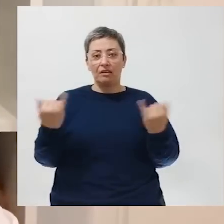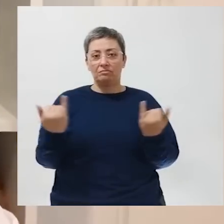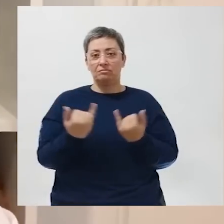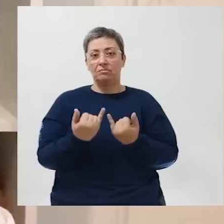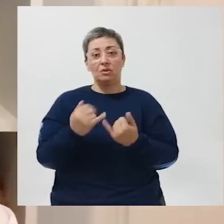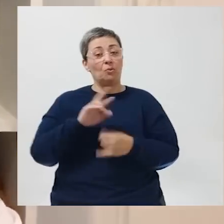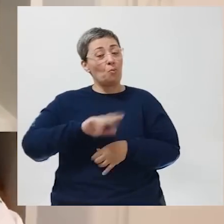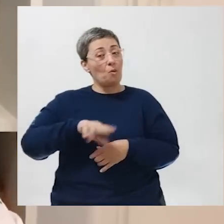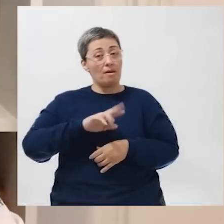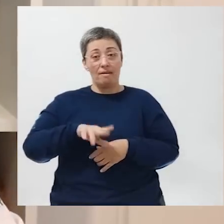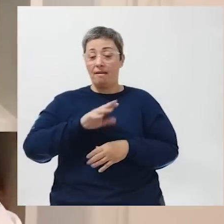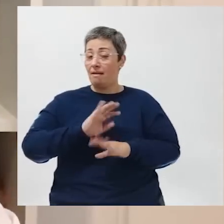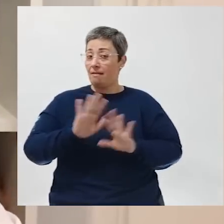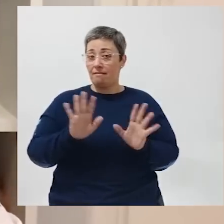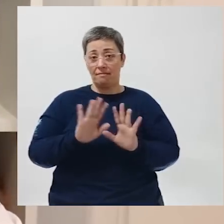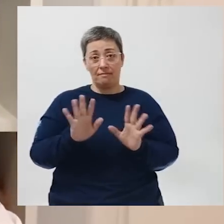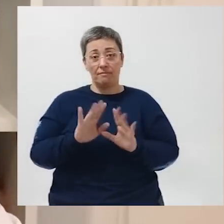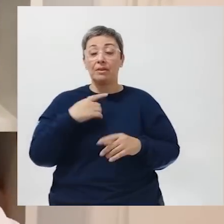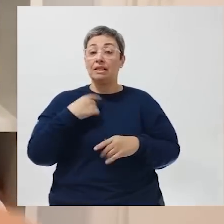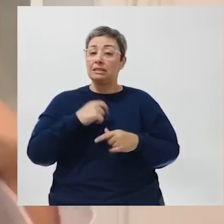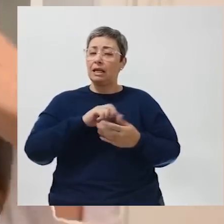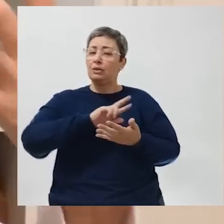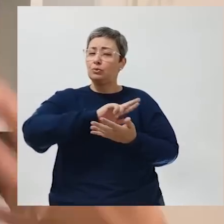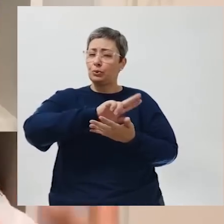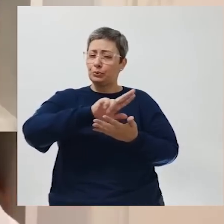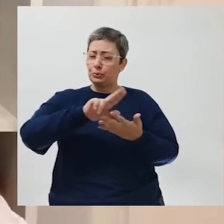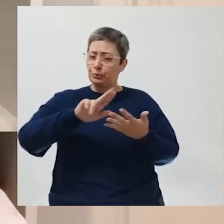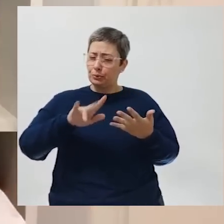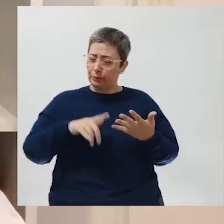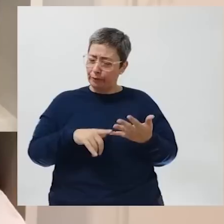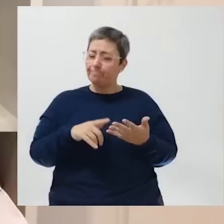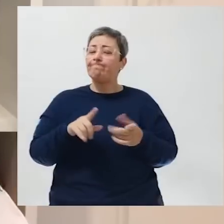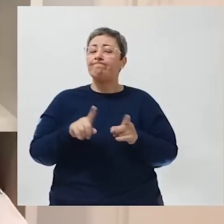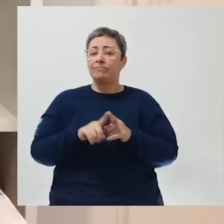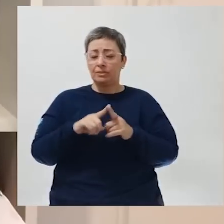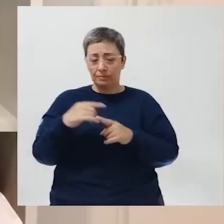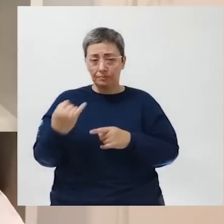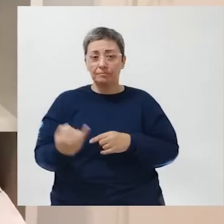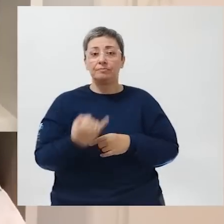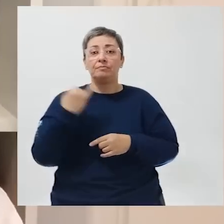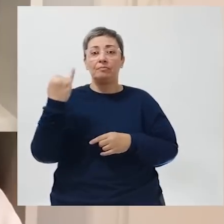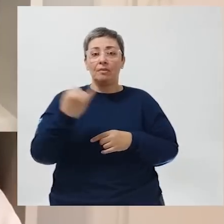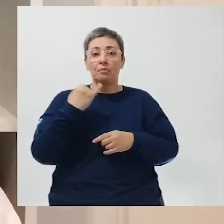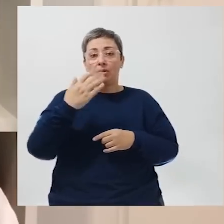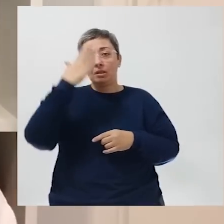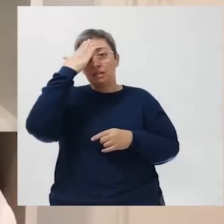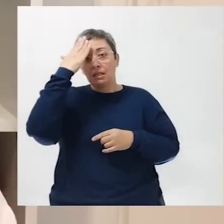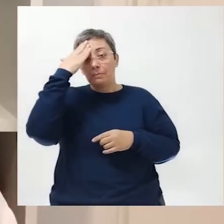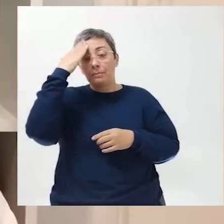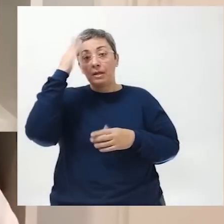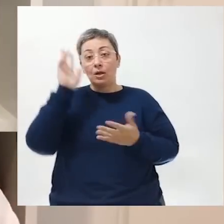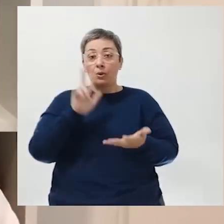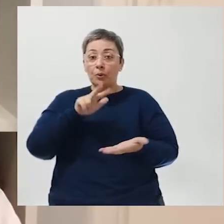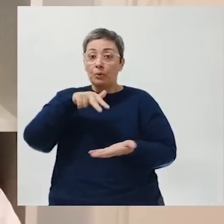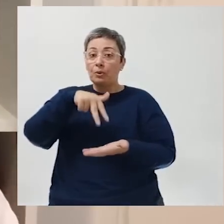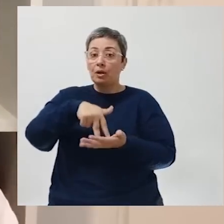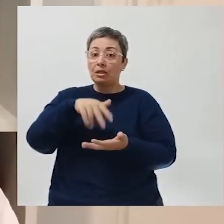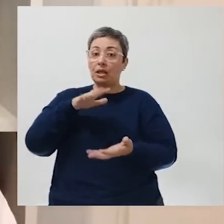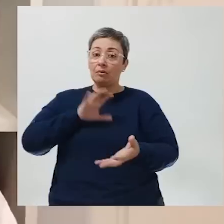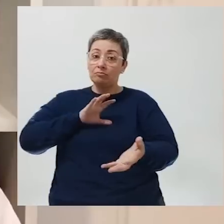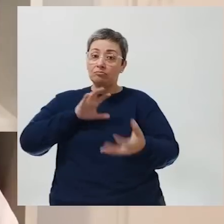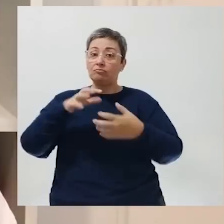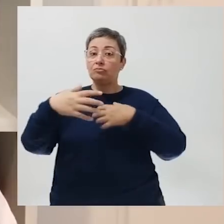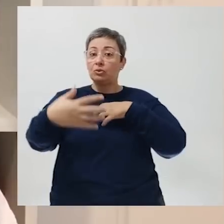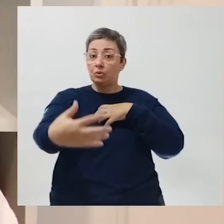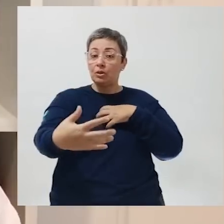você emagrece. Não é bem assim que funciona, tem muita coisa envolvida. Então é importante você saber se colocar no